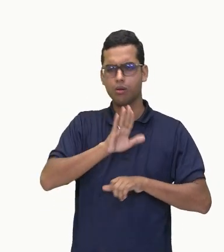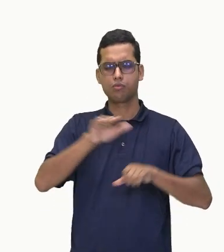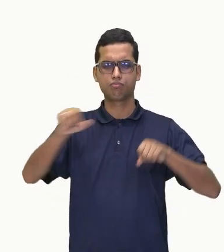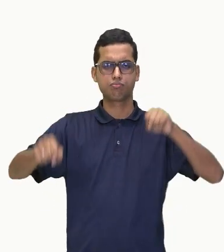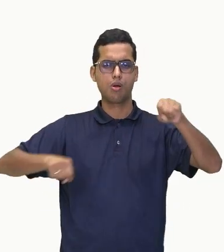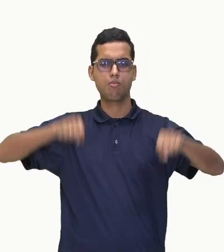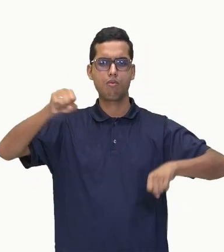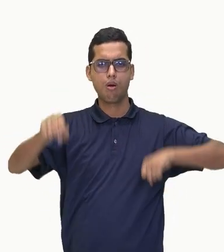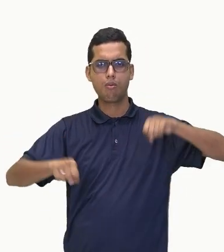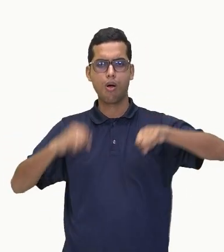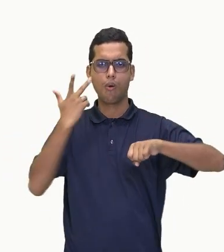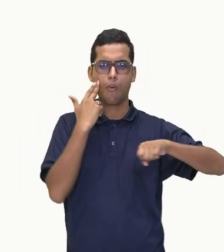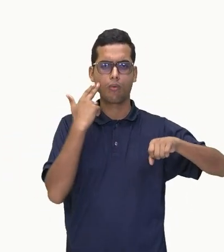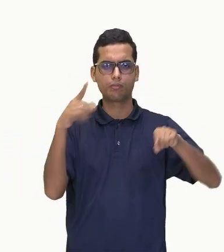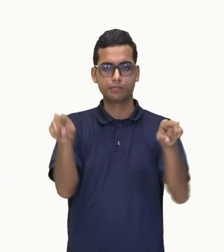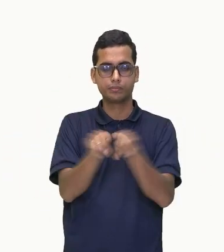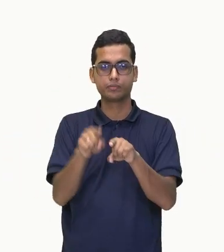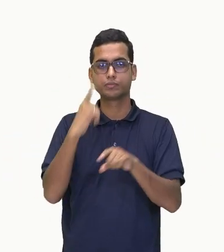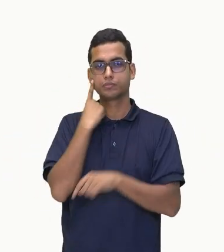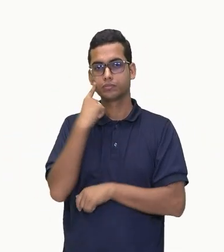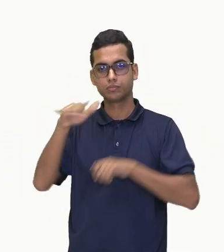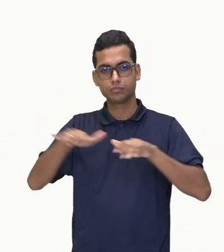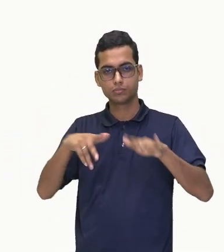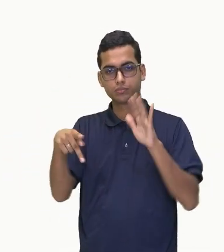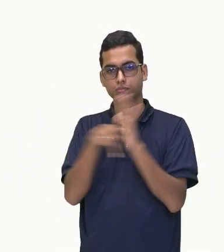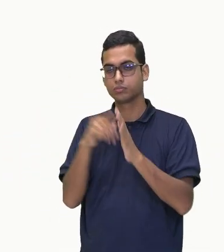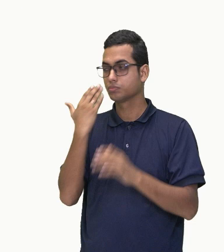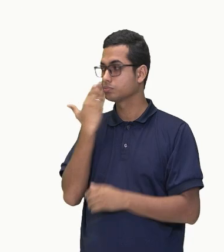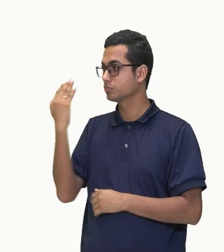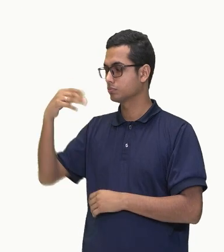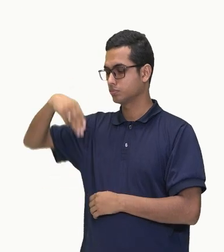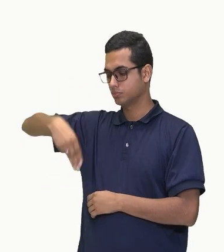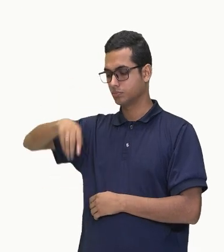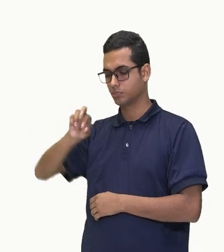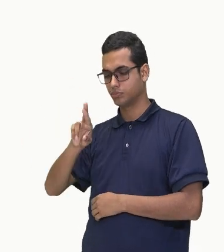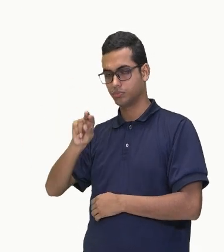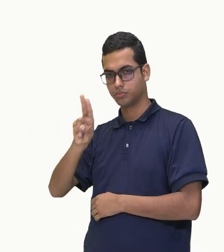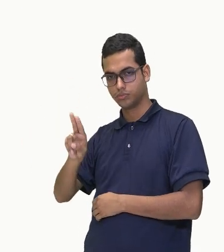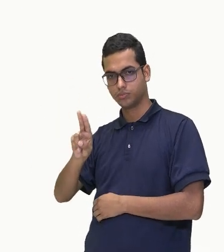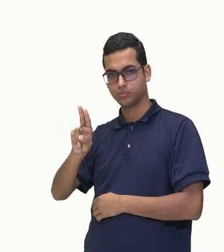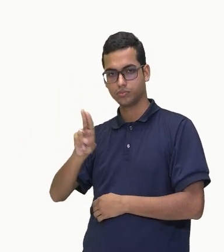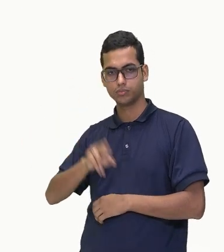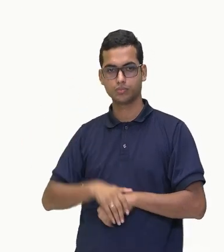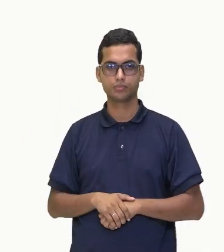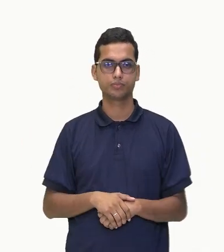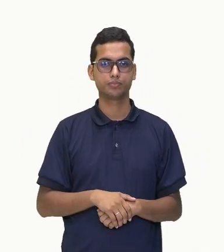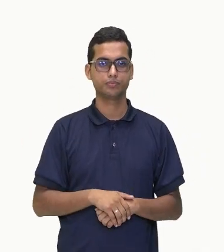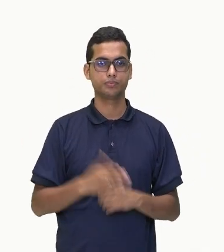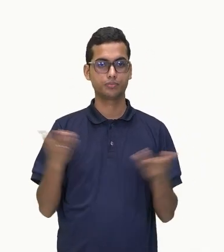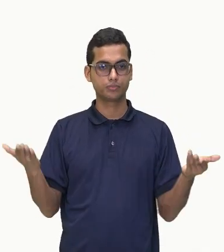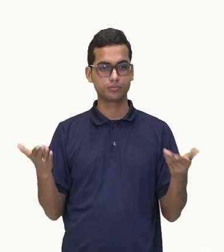movimento MRU ou MU. Já o 2, temos aqui o 2,